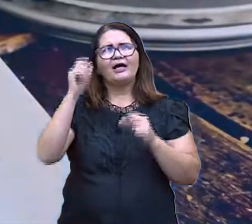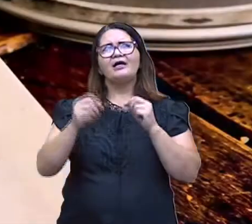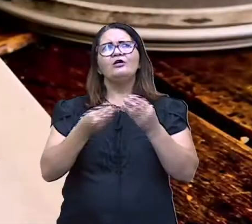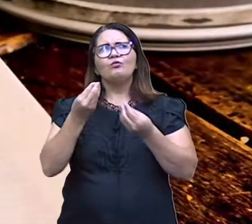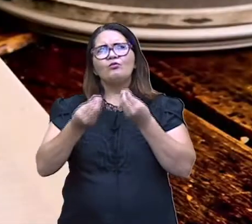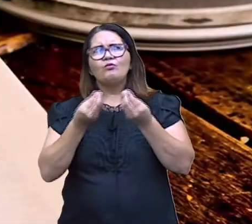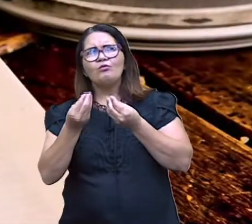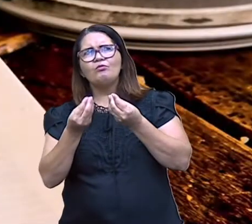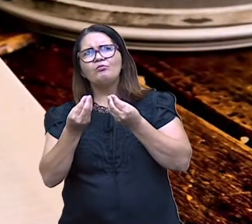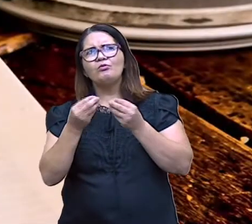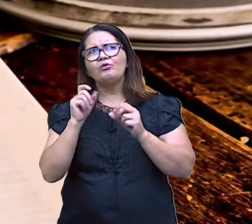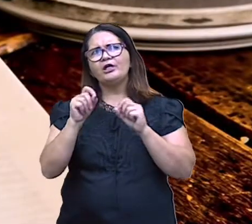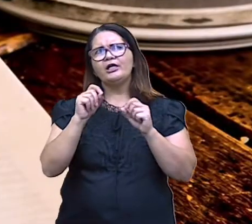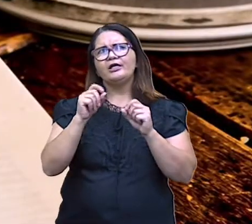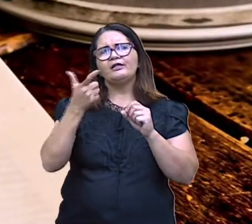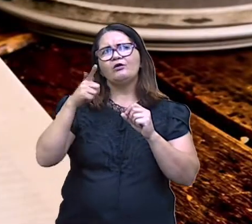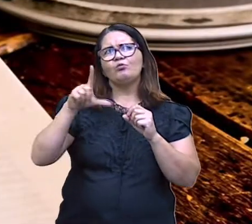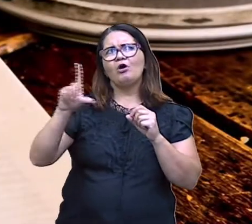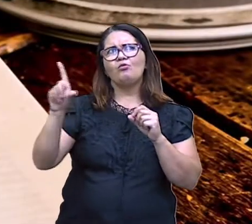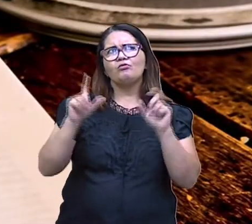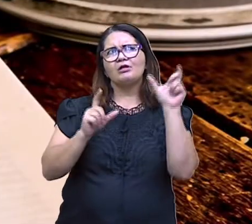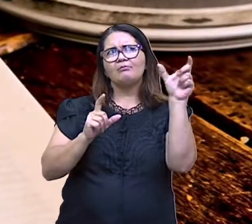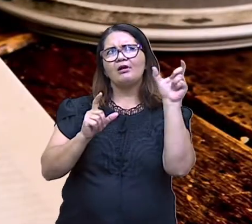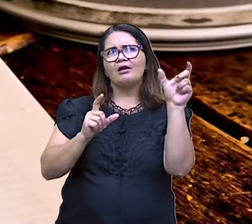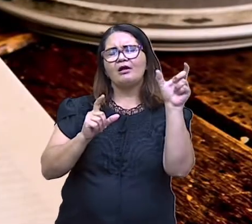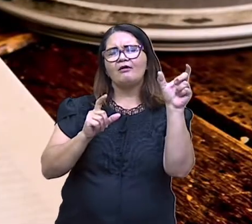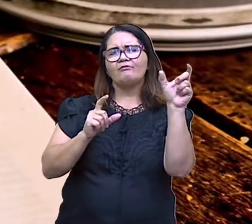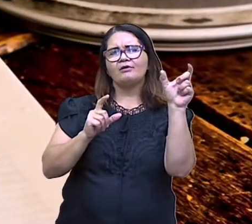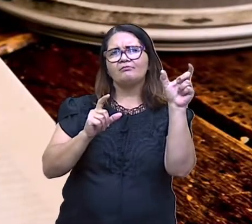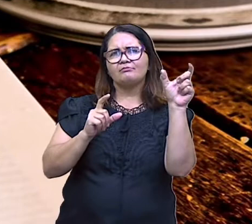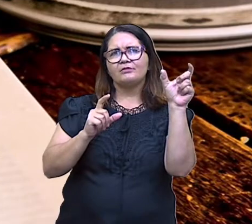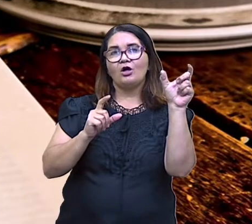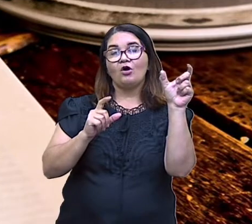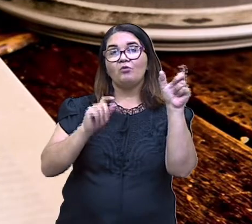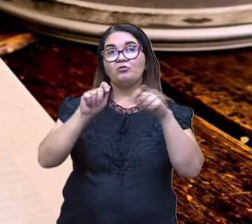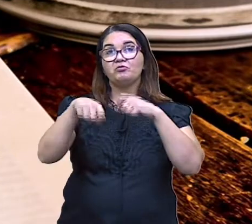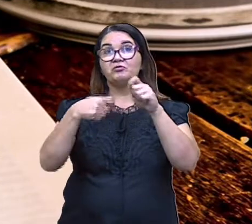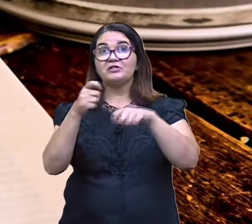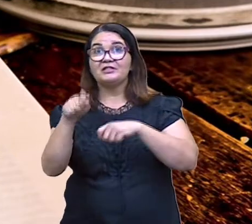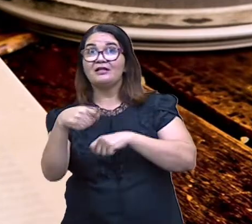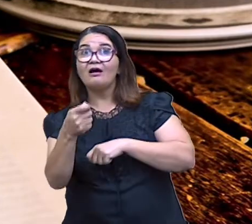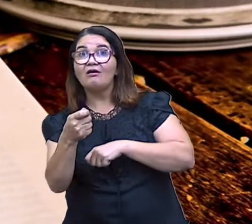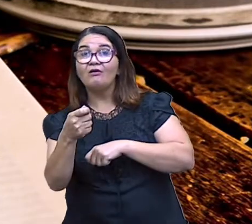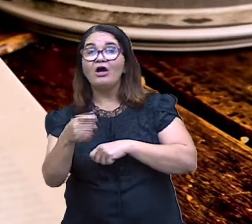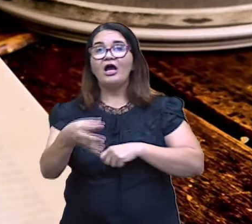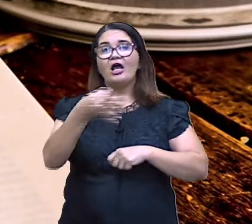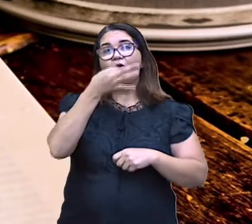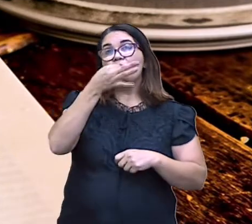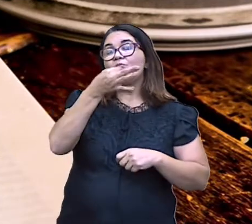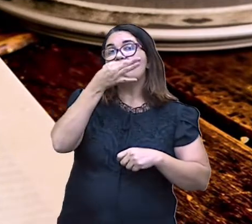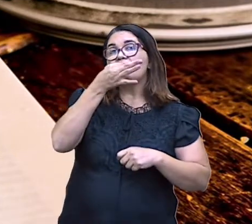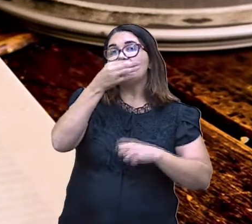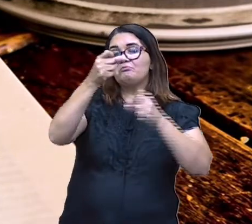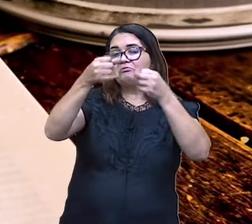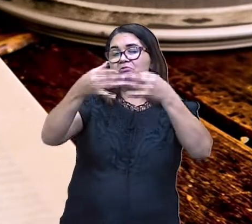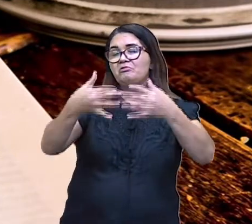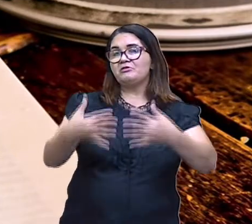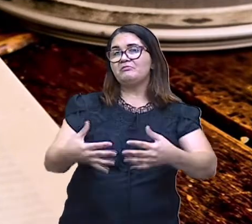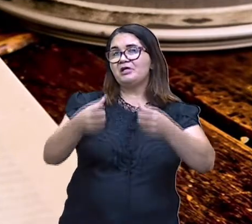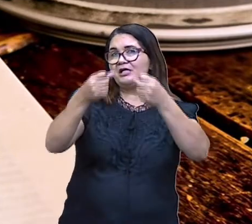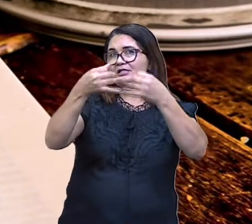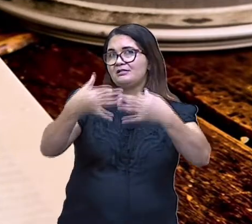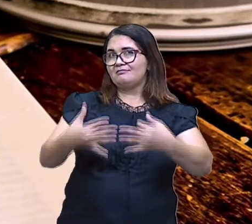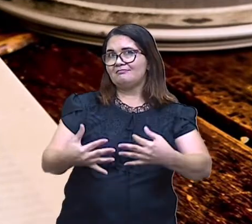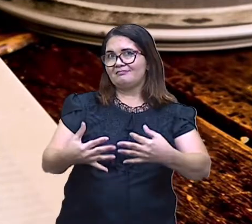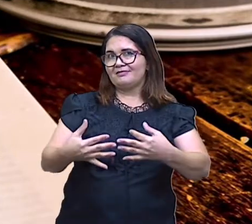que pode ter várias páginas. É a base aí do desenvolvimento de um roteiro. E por quê?